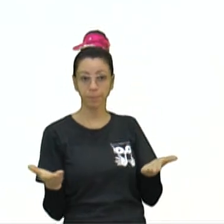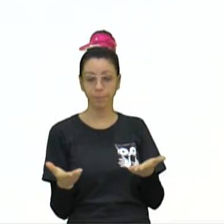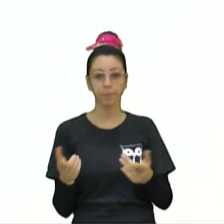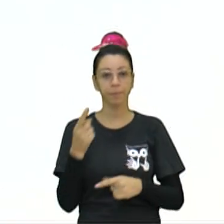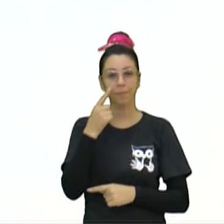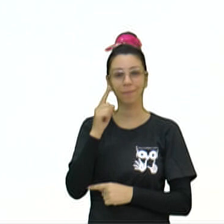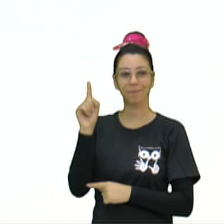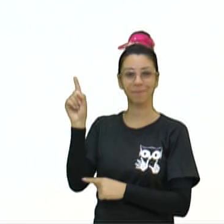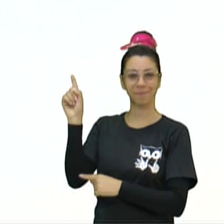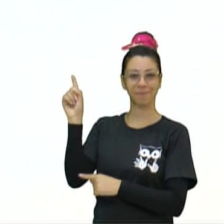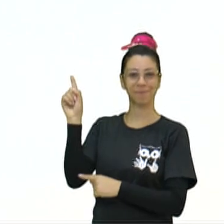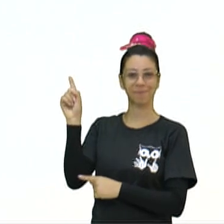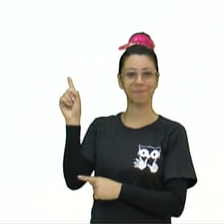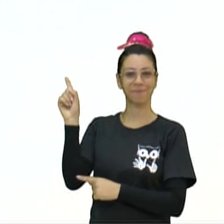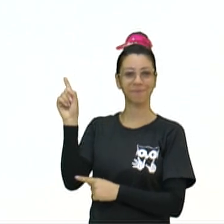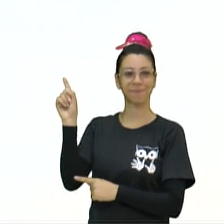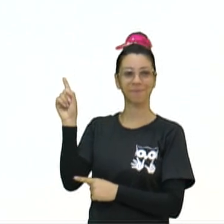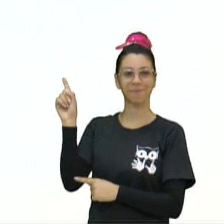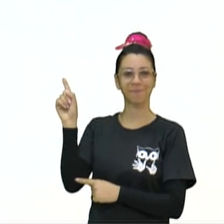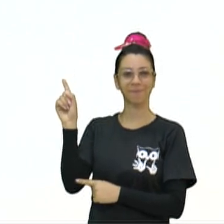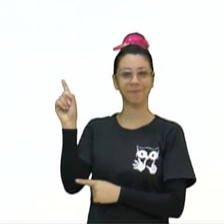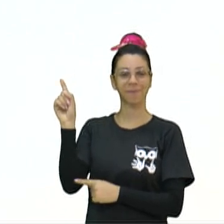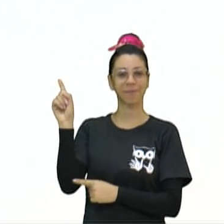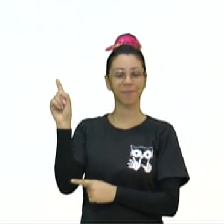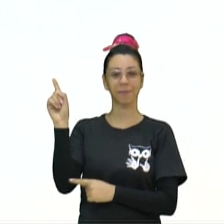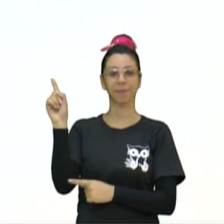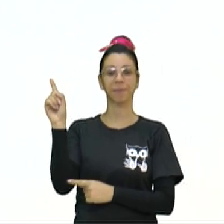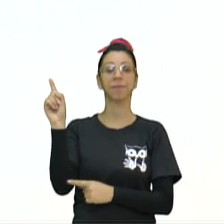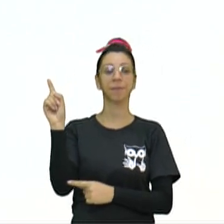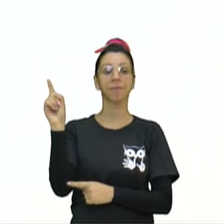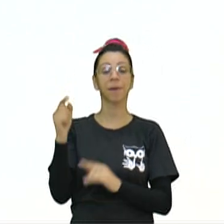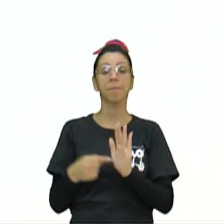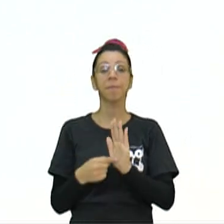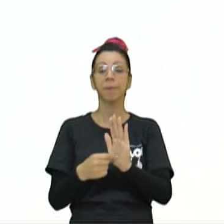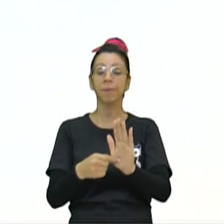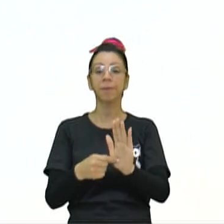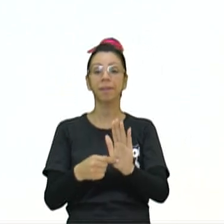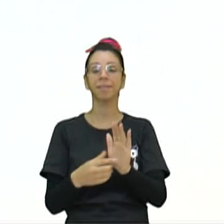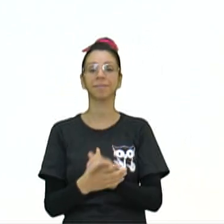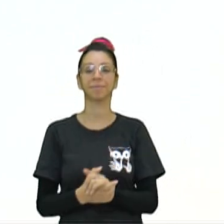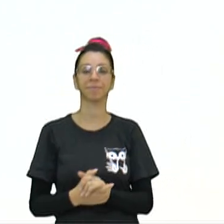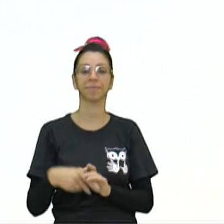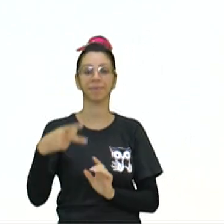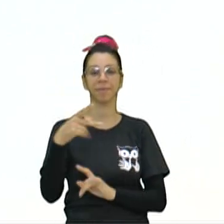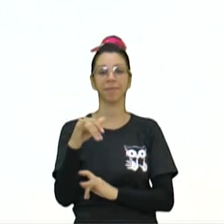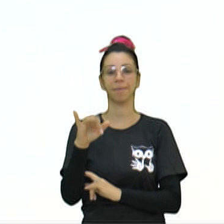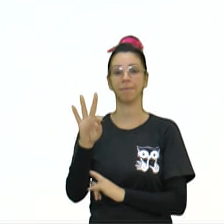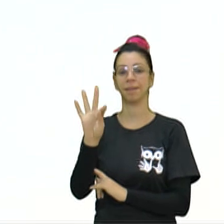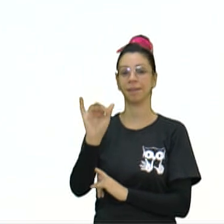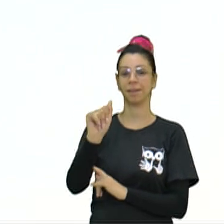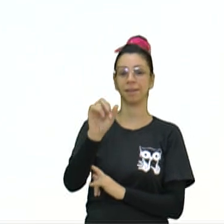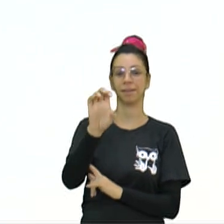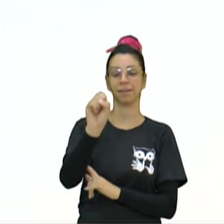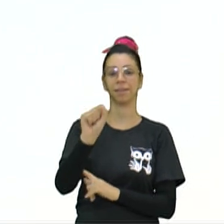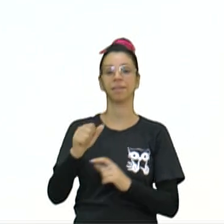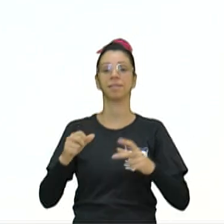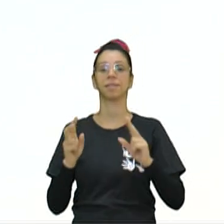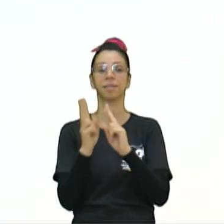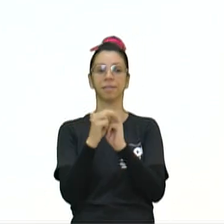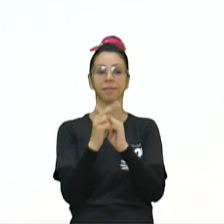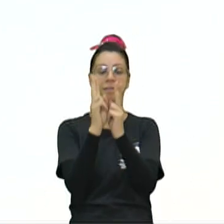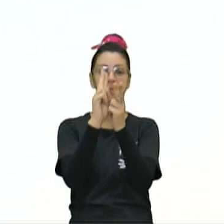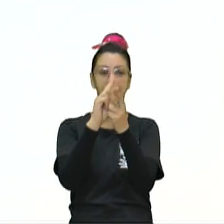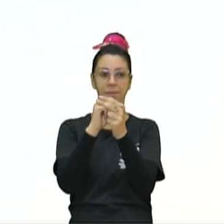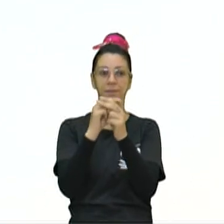imagens aqui já retrata bastante o conteúdo, que é o quê? É o Pilates, né? Então aqui temos Pilates desenvolvido